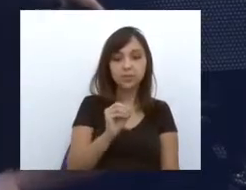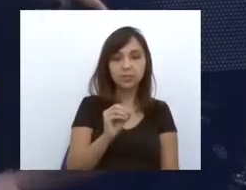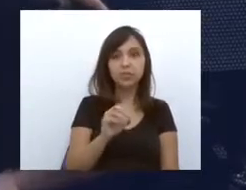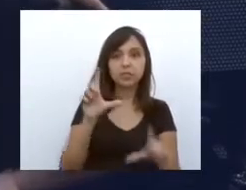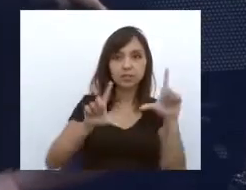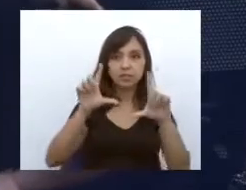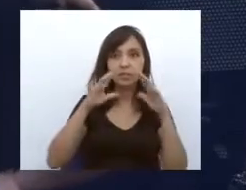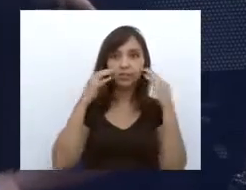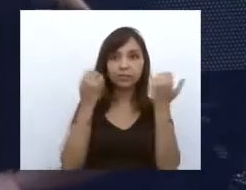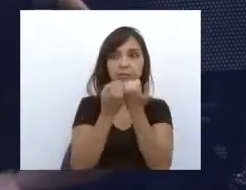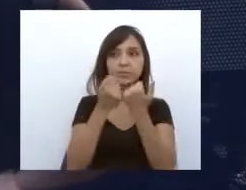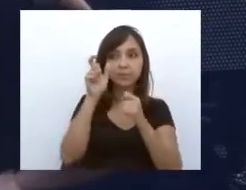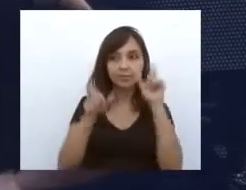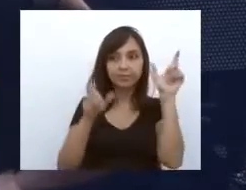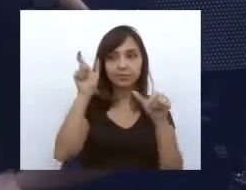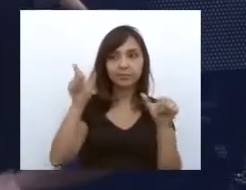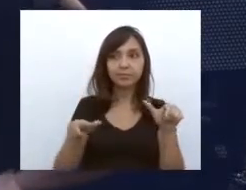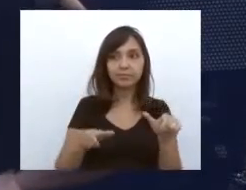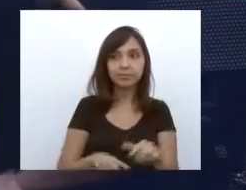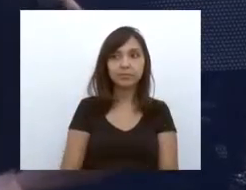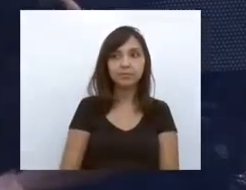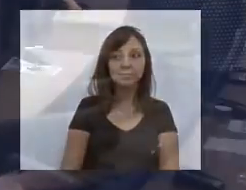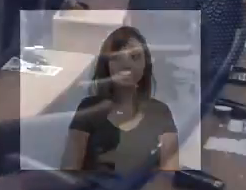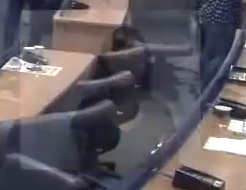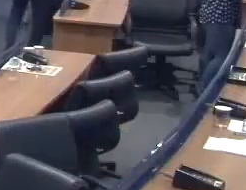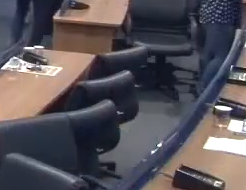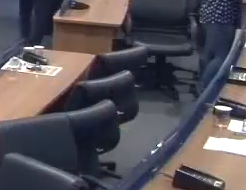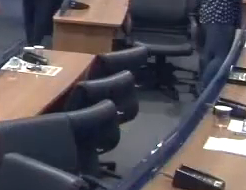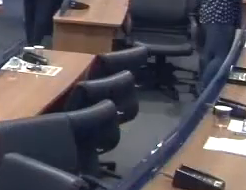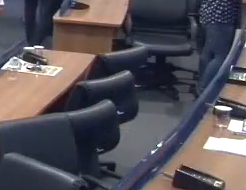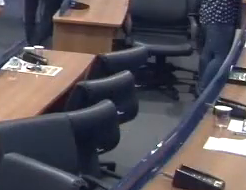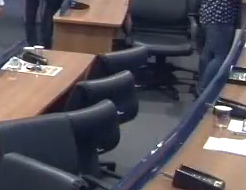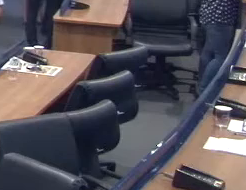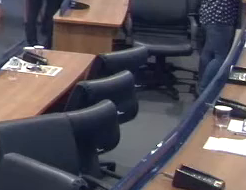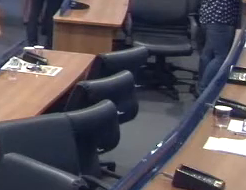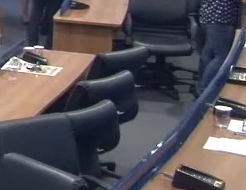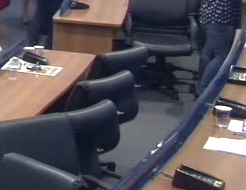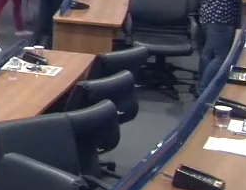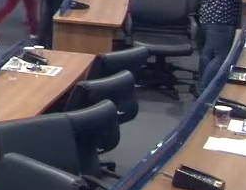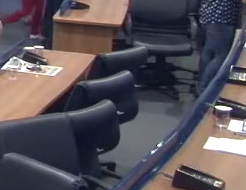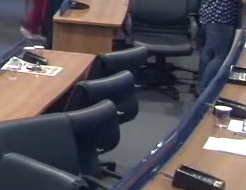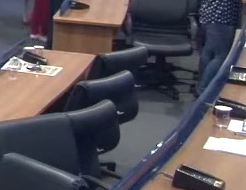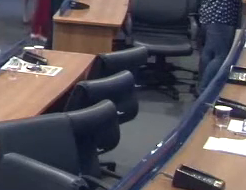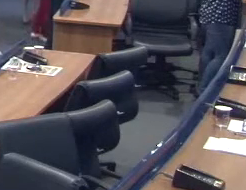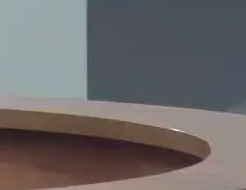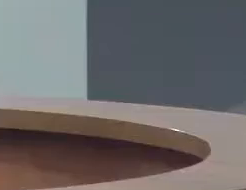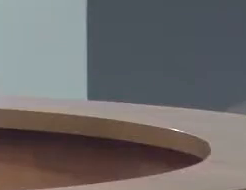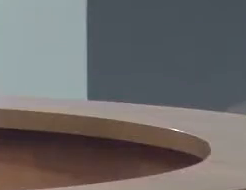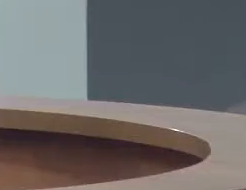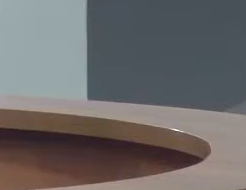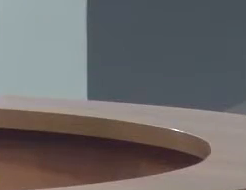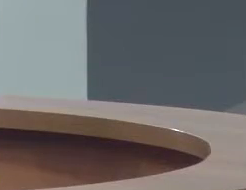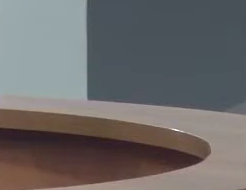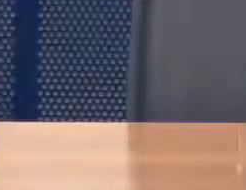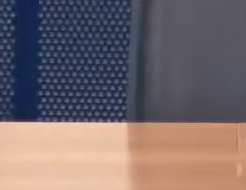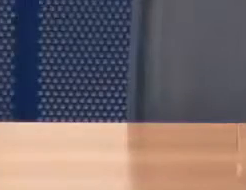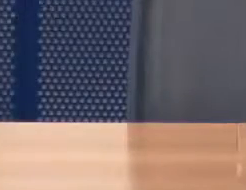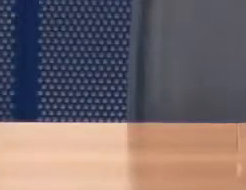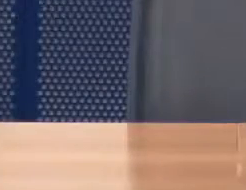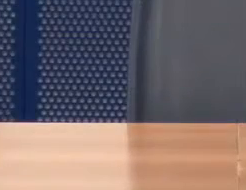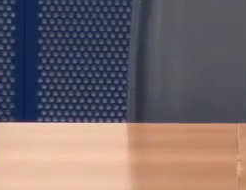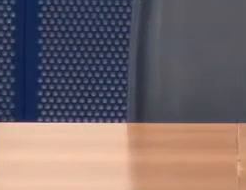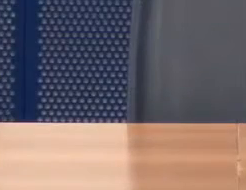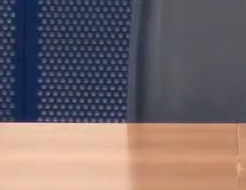TV Câmara Guarulhos, o canal da cidadania. Reabertos os trabalhos, tendo em vista o termo do